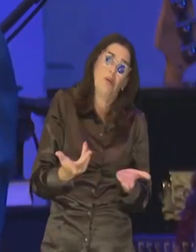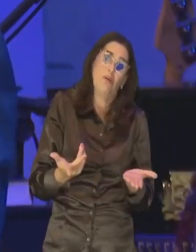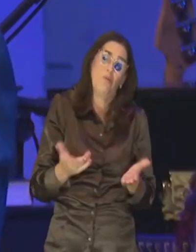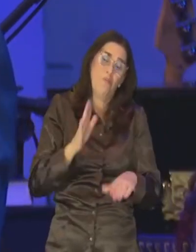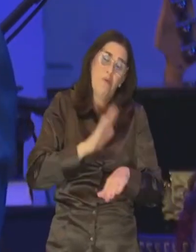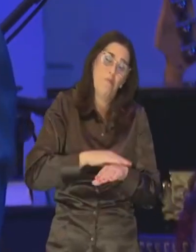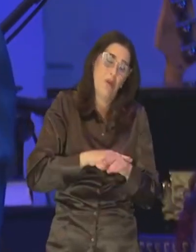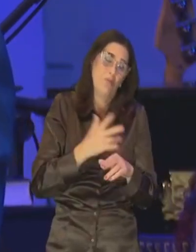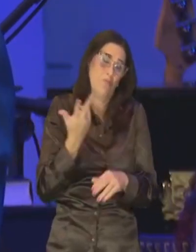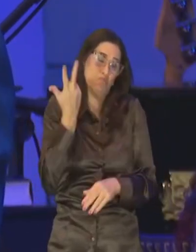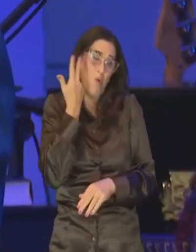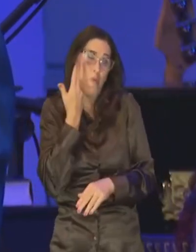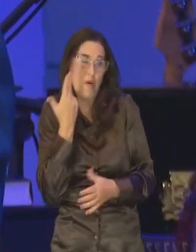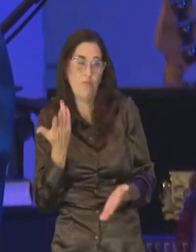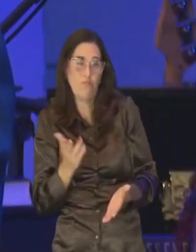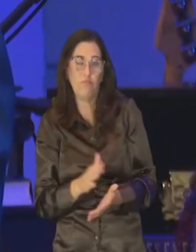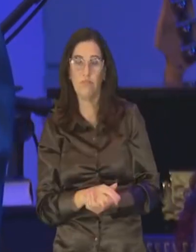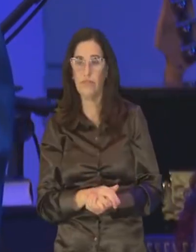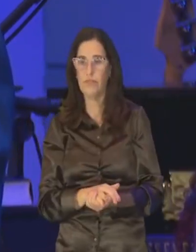momento.